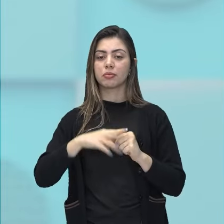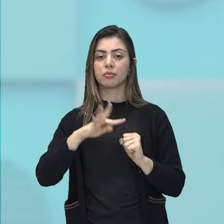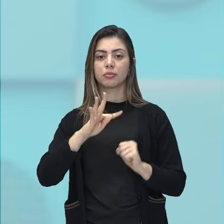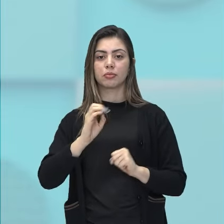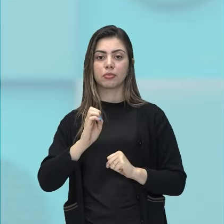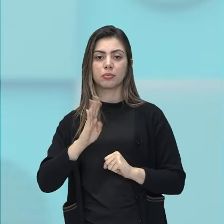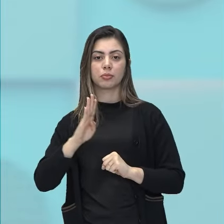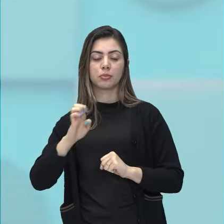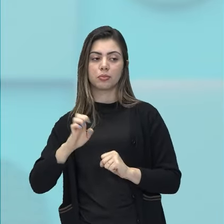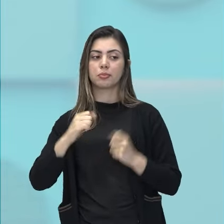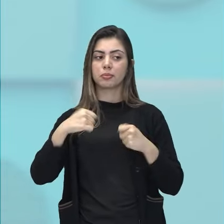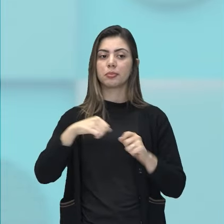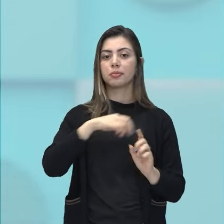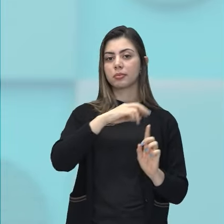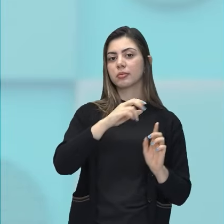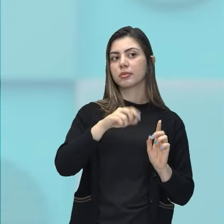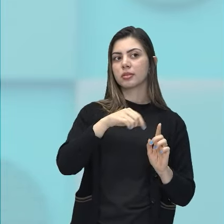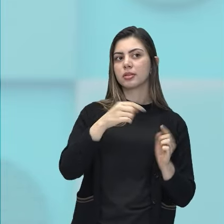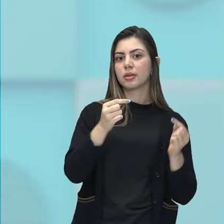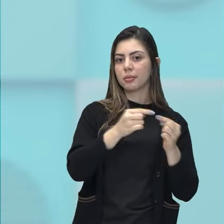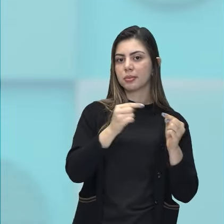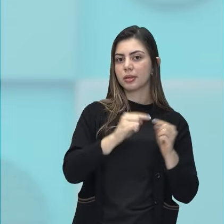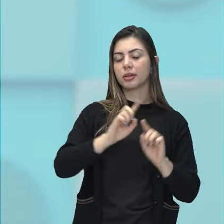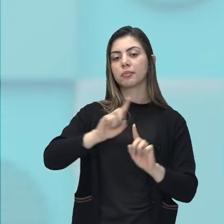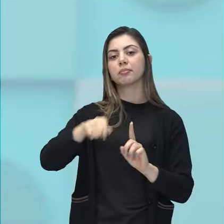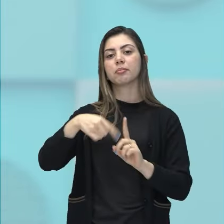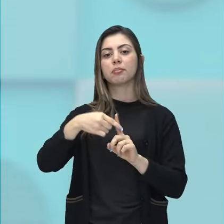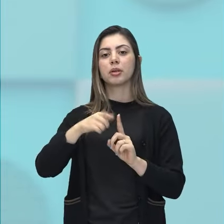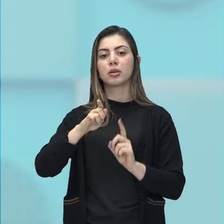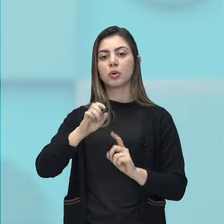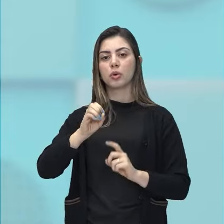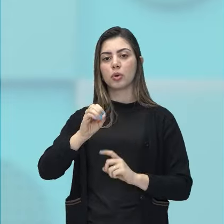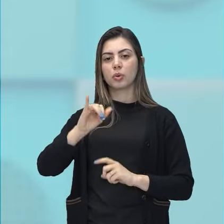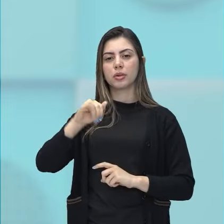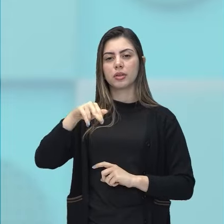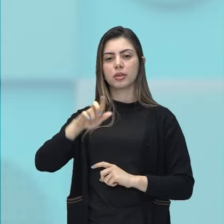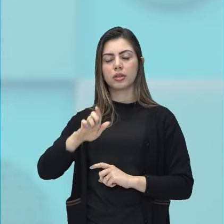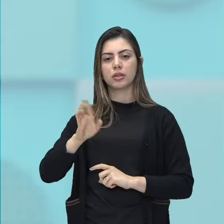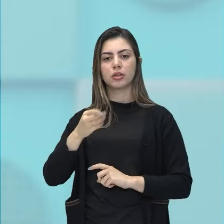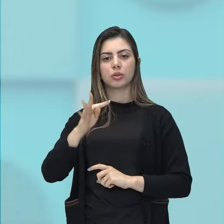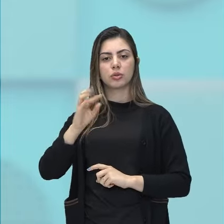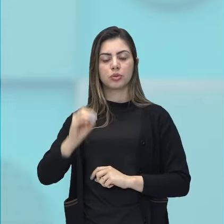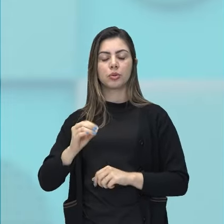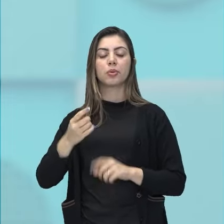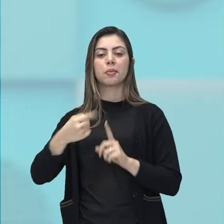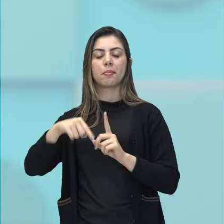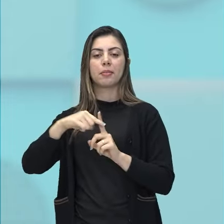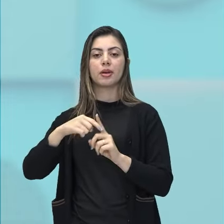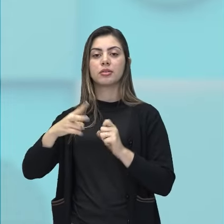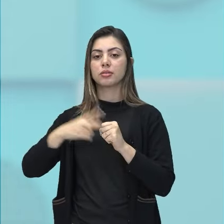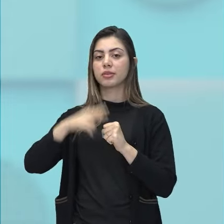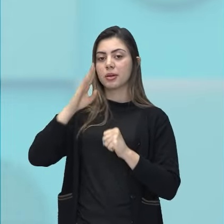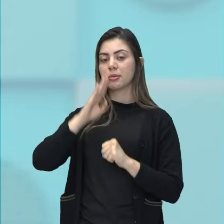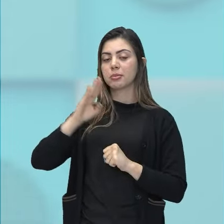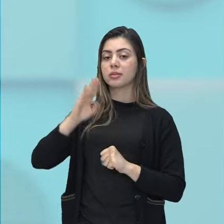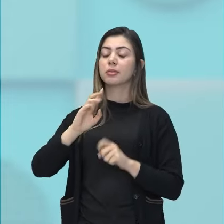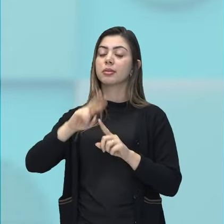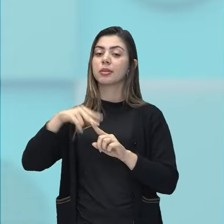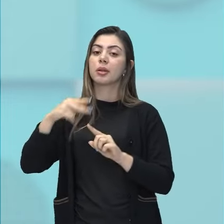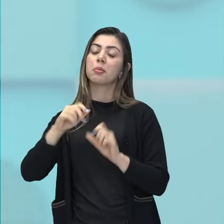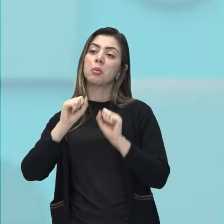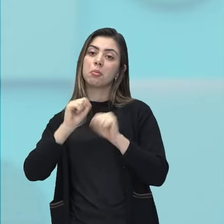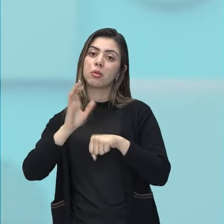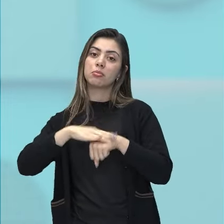com o sujeito, em seguida o going to, o verbo principal, e aí depois